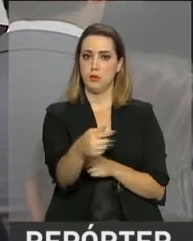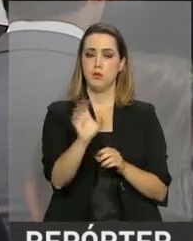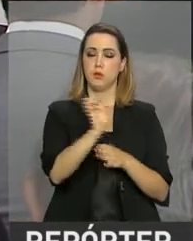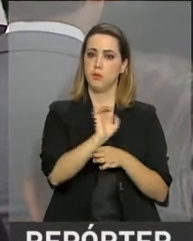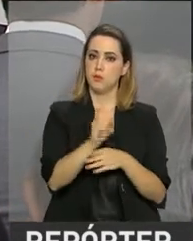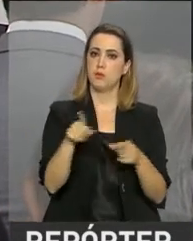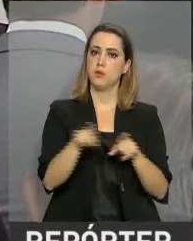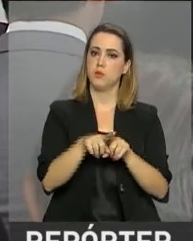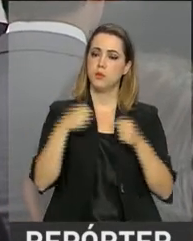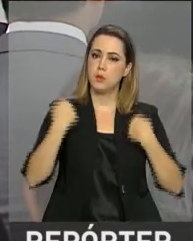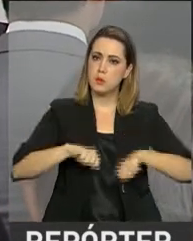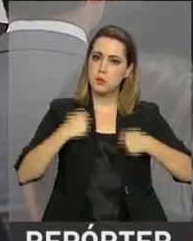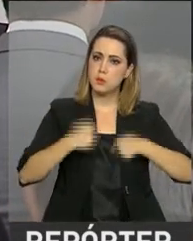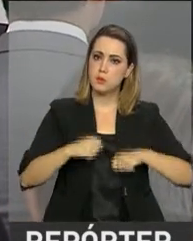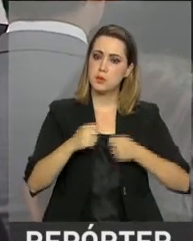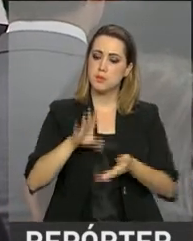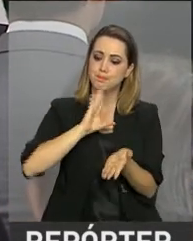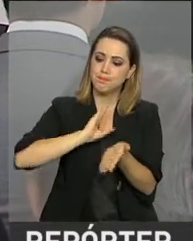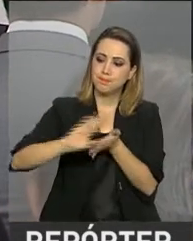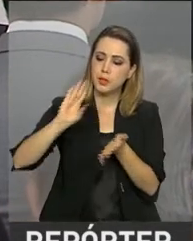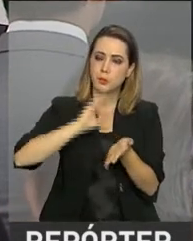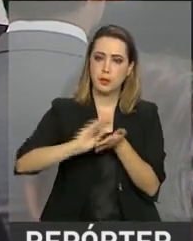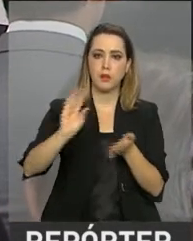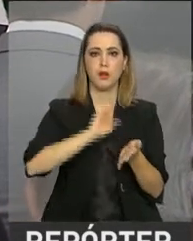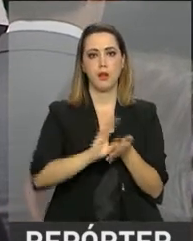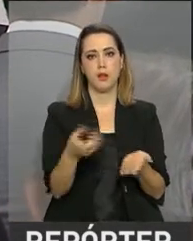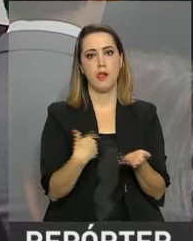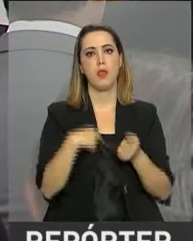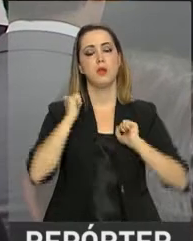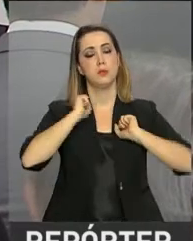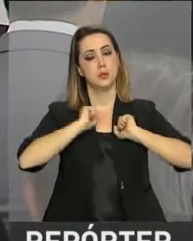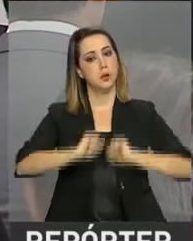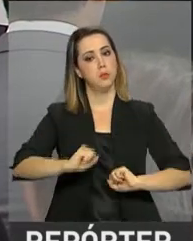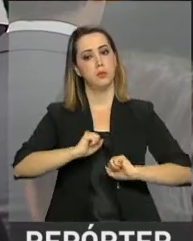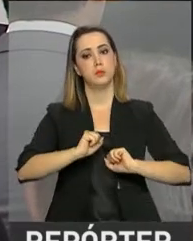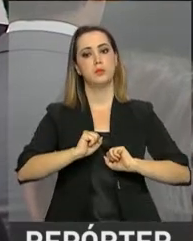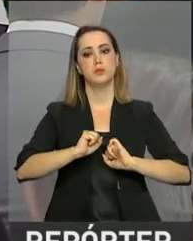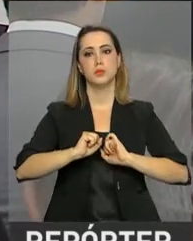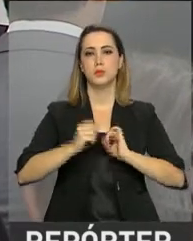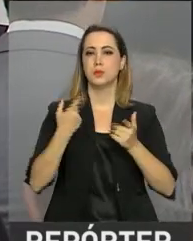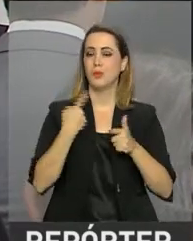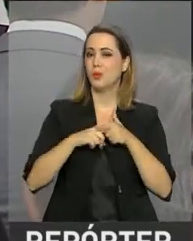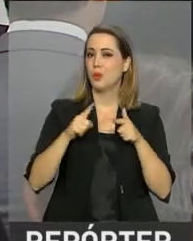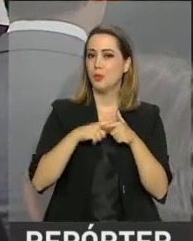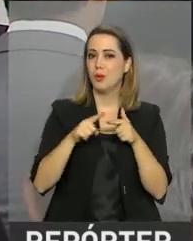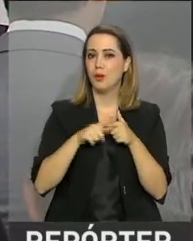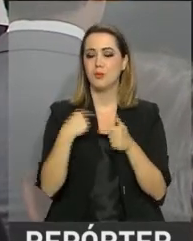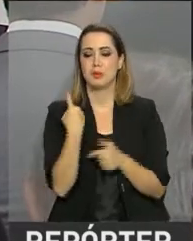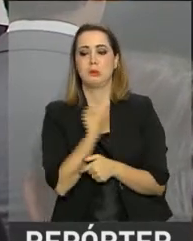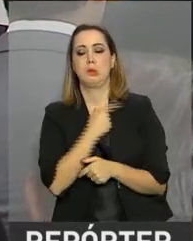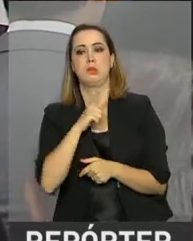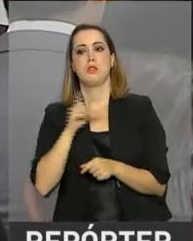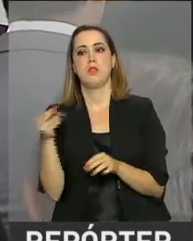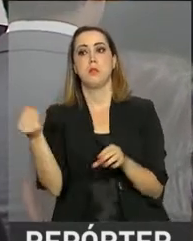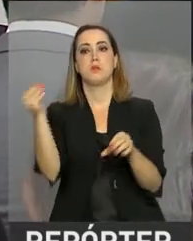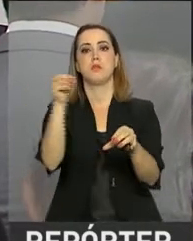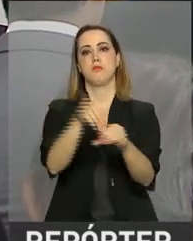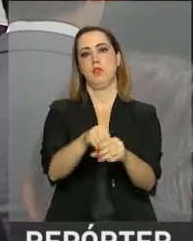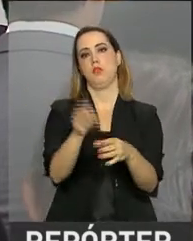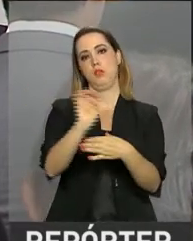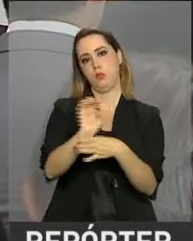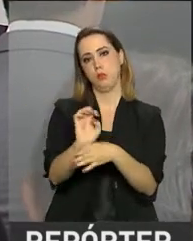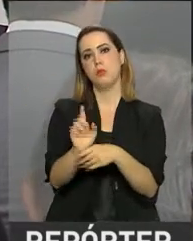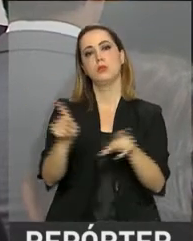precisamos de verbas para suportarmos os desastres que nós temos lá no estado entre